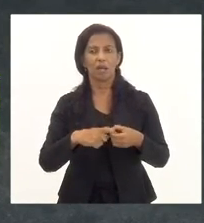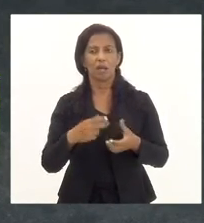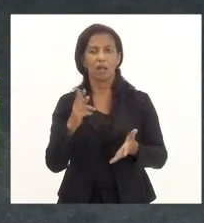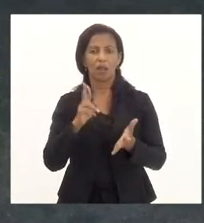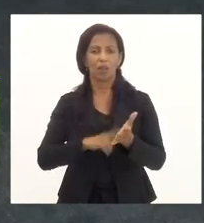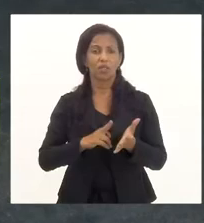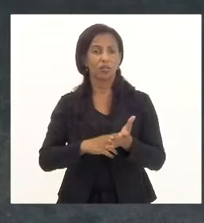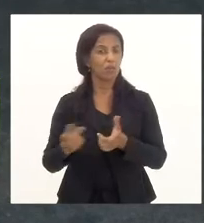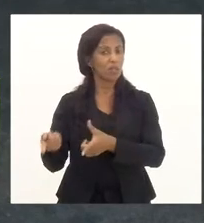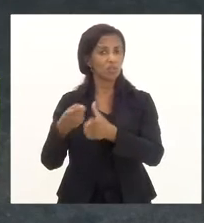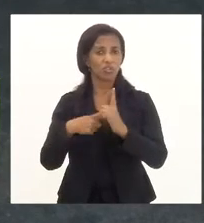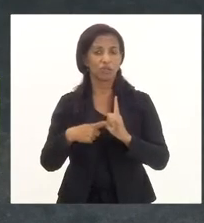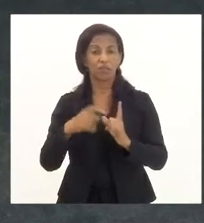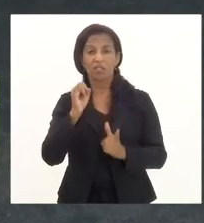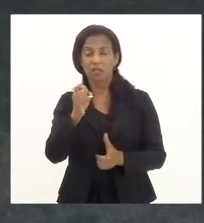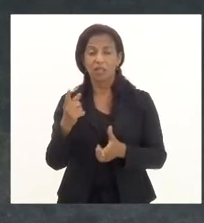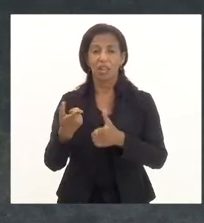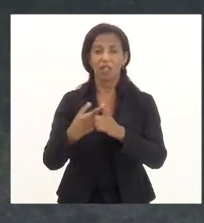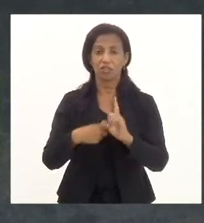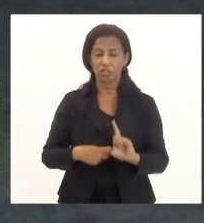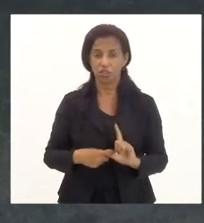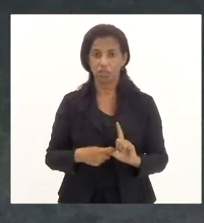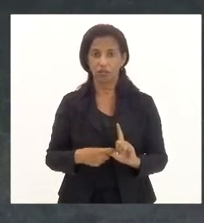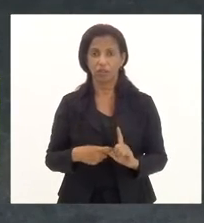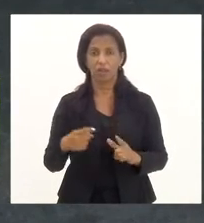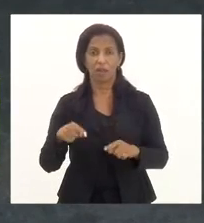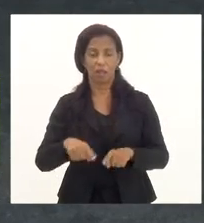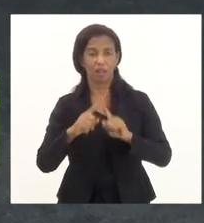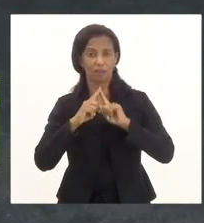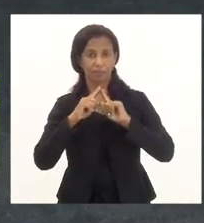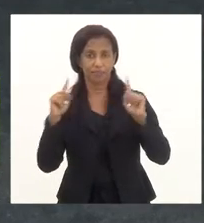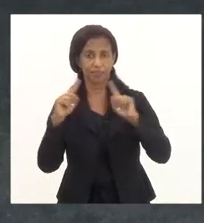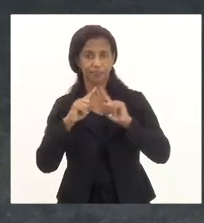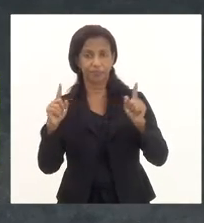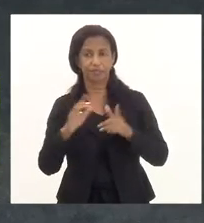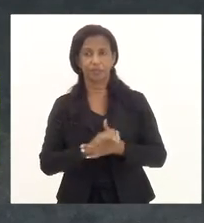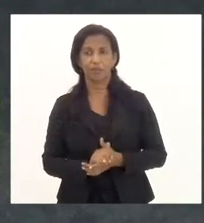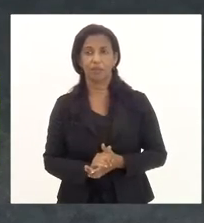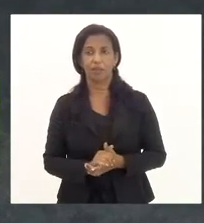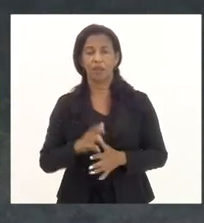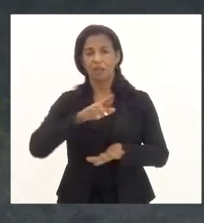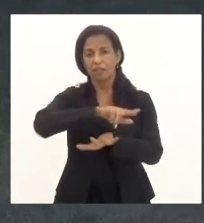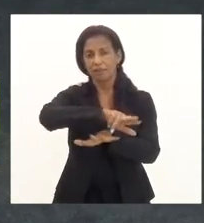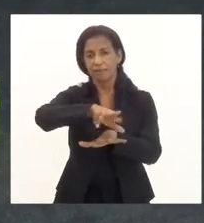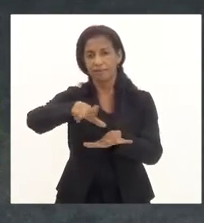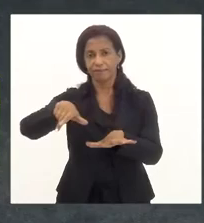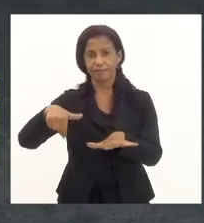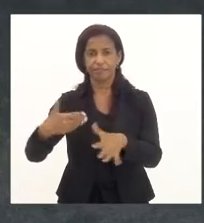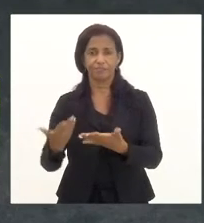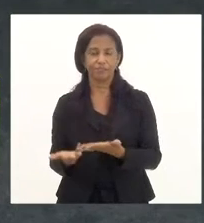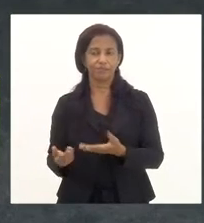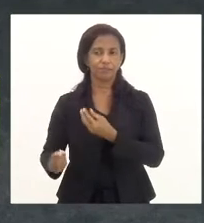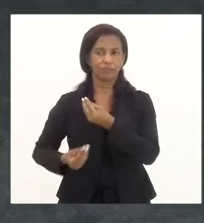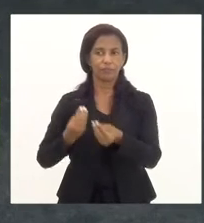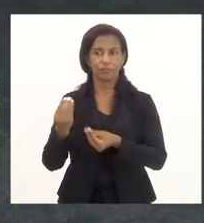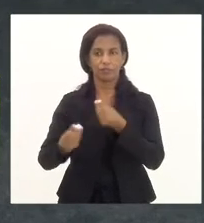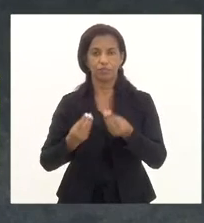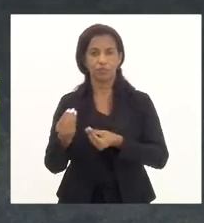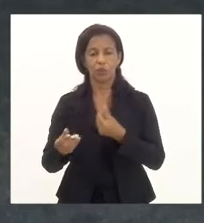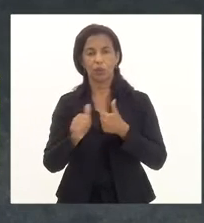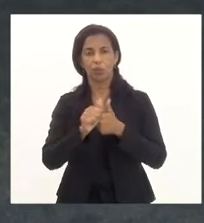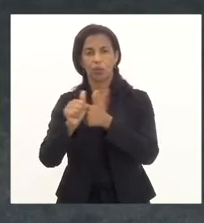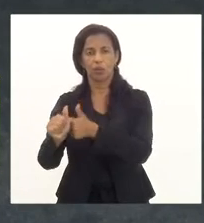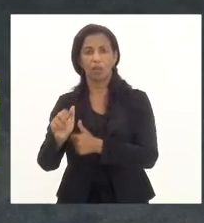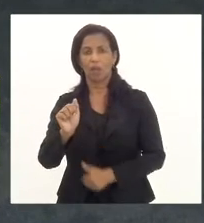fiscal é a dívida se eu dívida ela é questionada né e vários elementos aqui como o